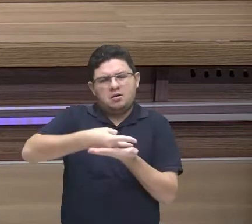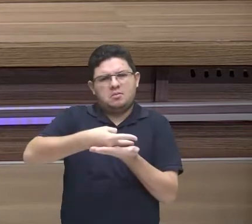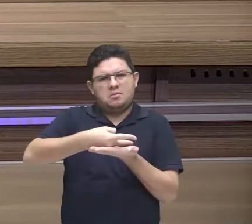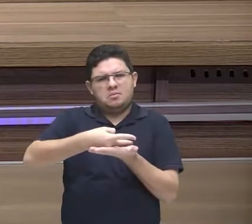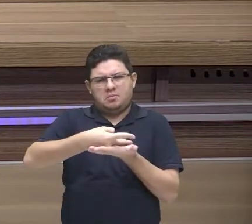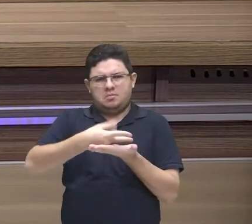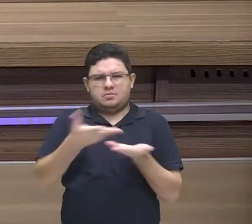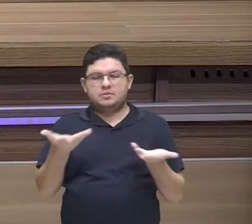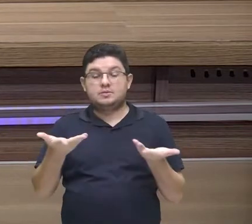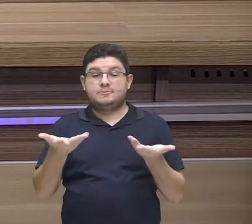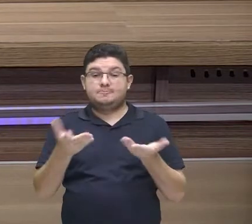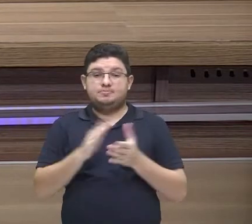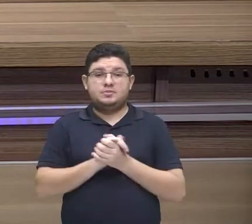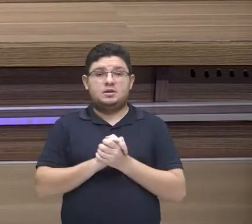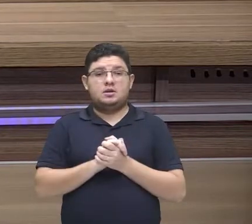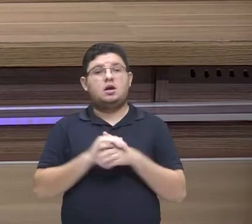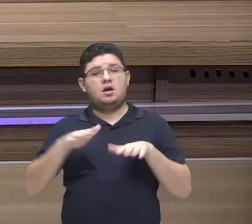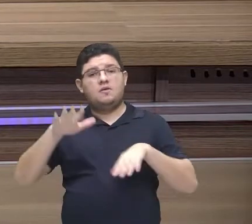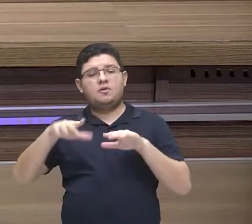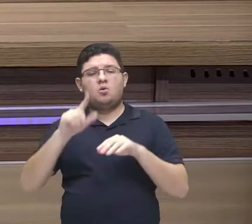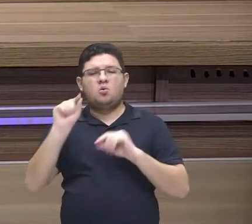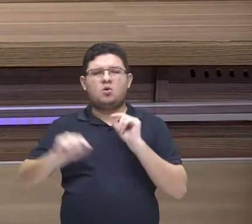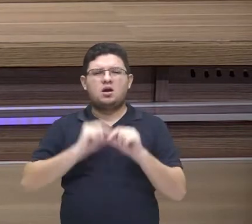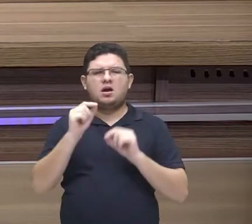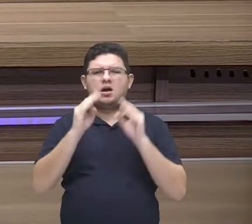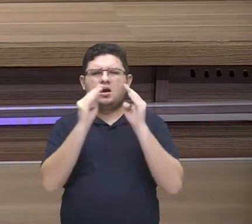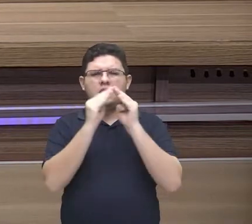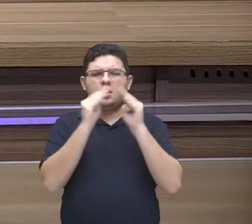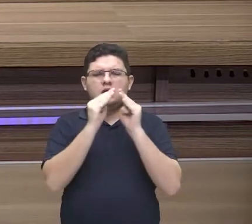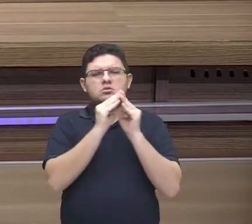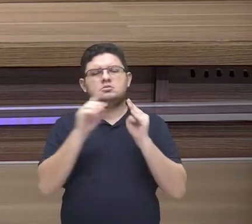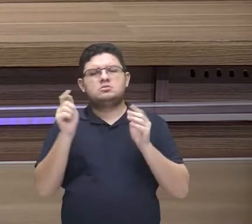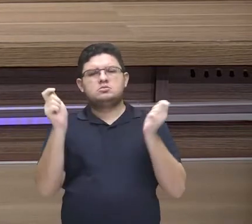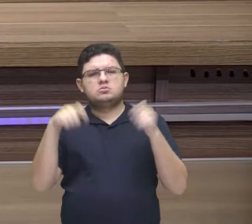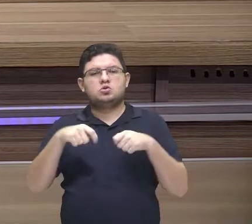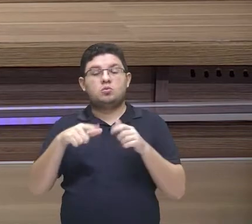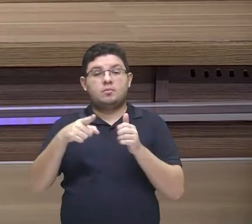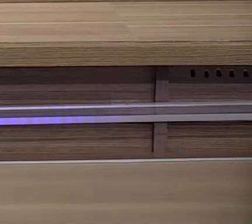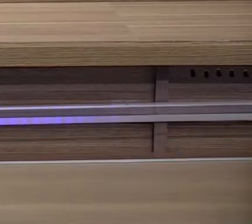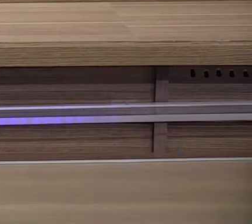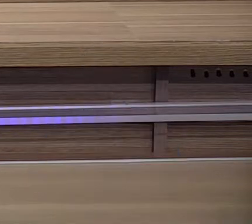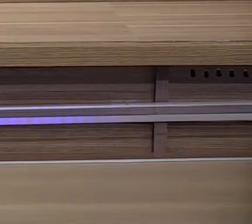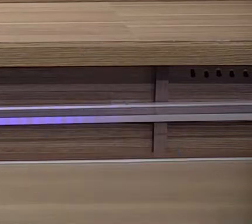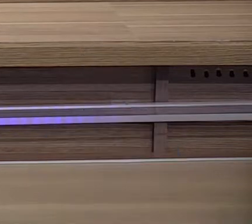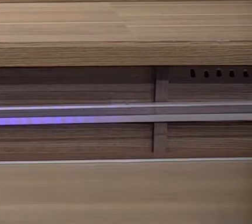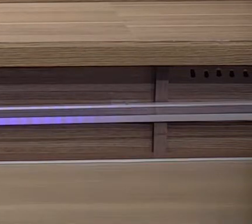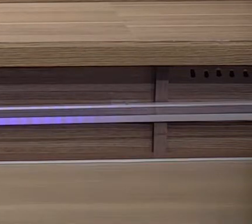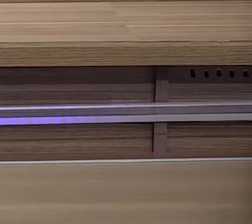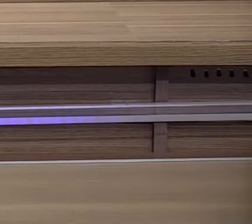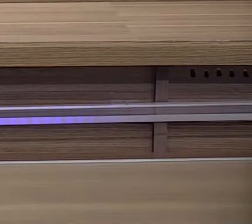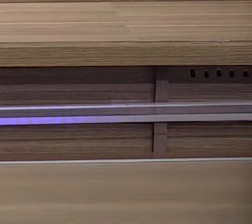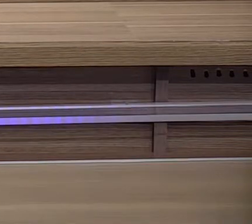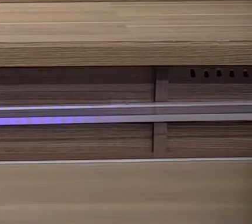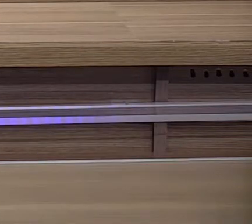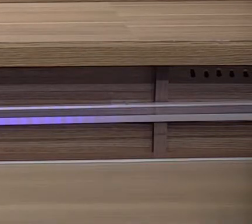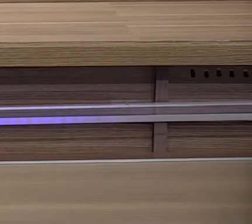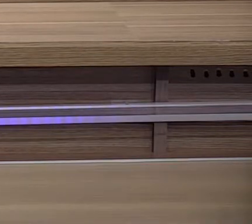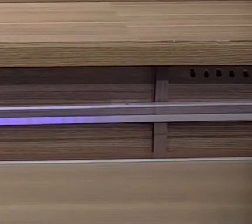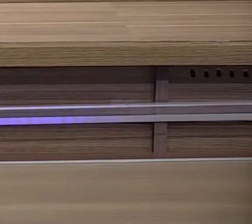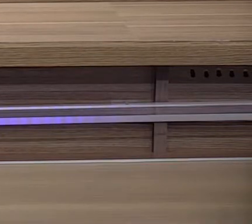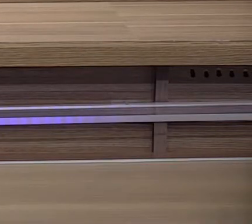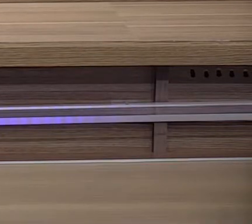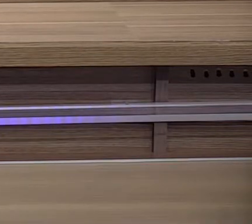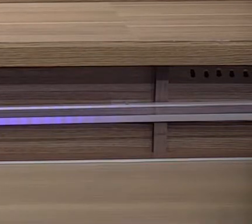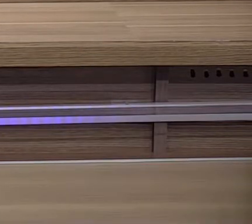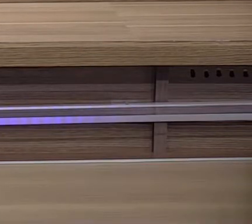que ele entra em casa, ele poderia muito bem lavar a mão ou tirar o sapato, né? Mas a artista chega, aquela